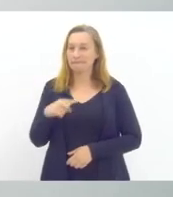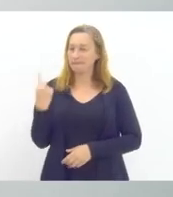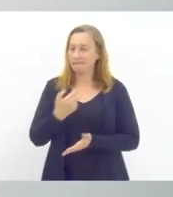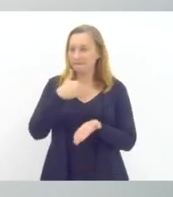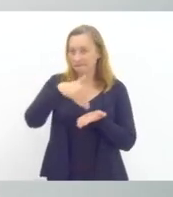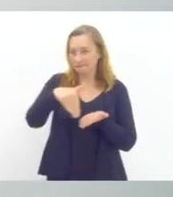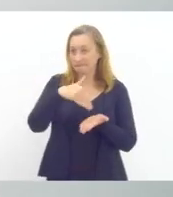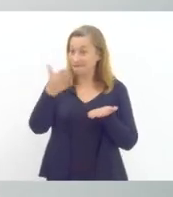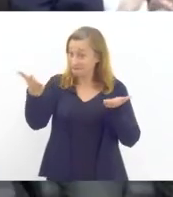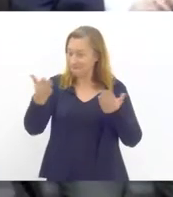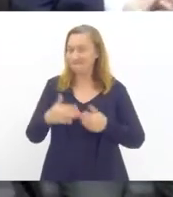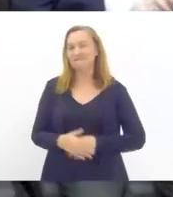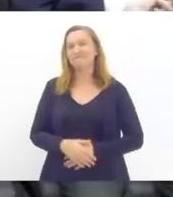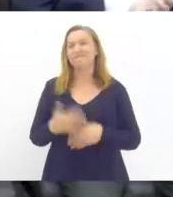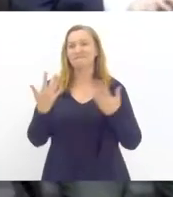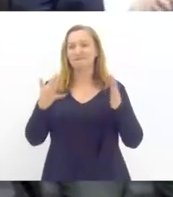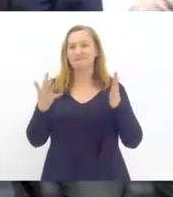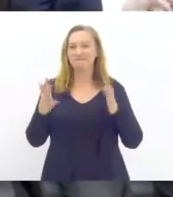tá bom